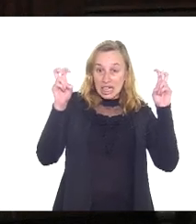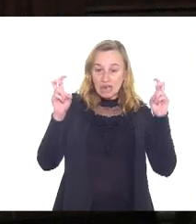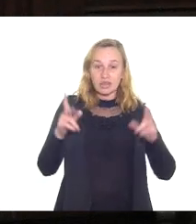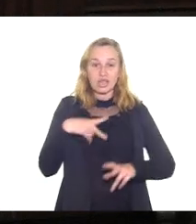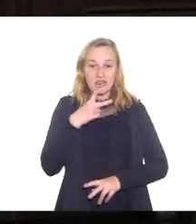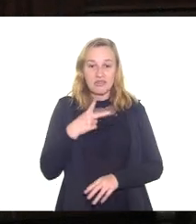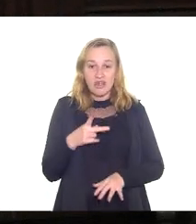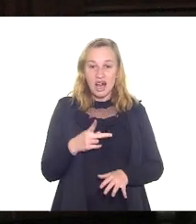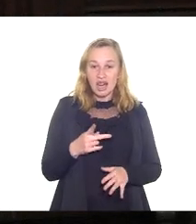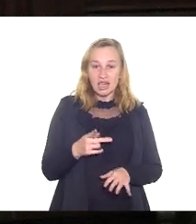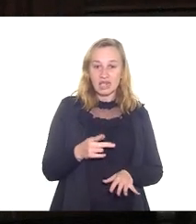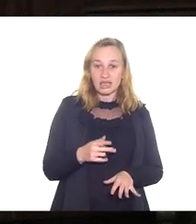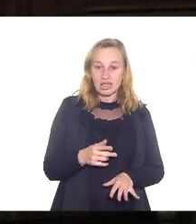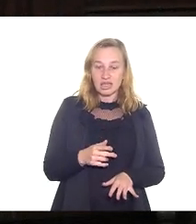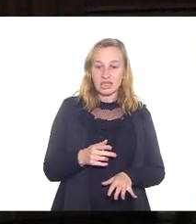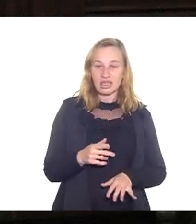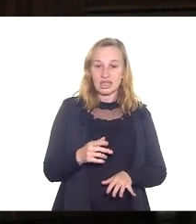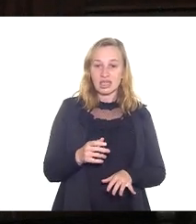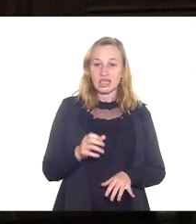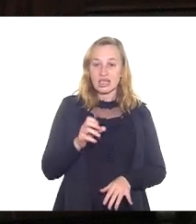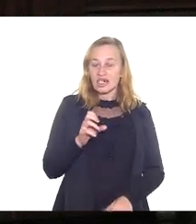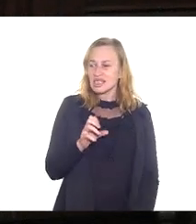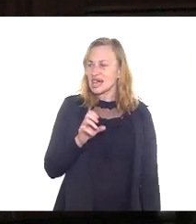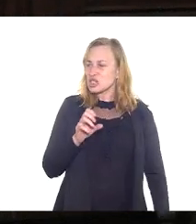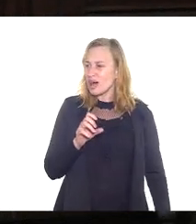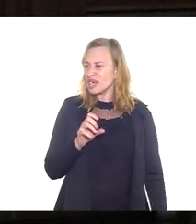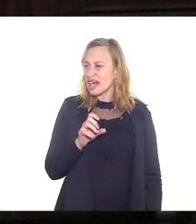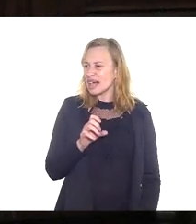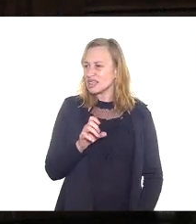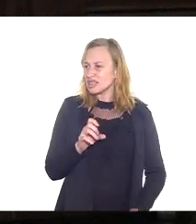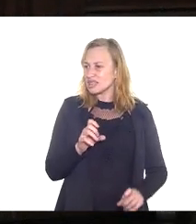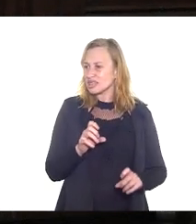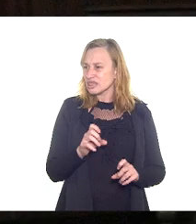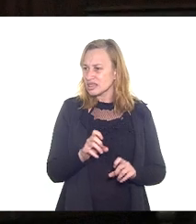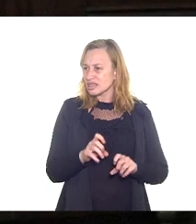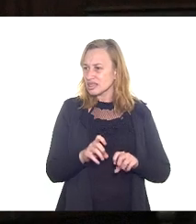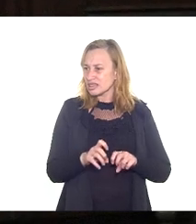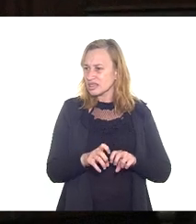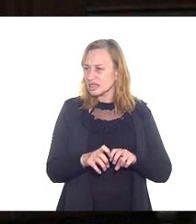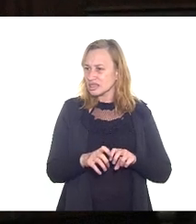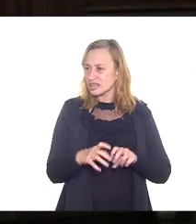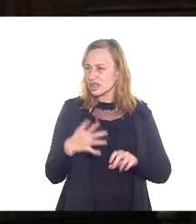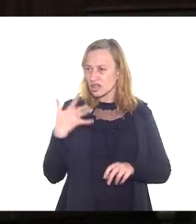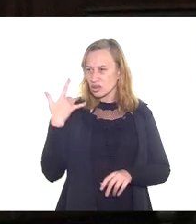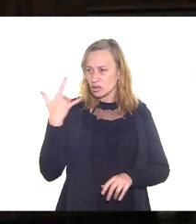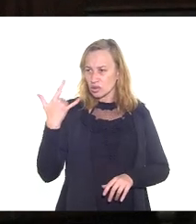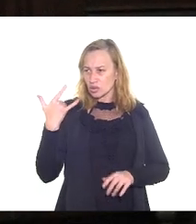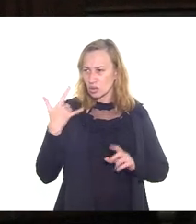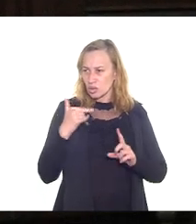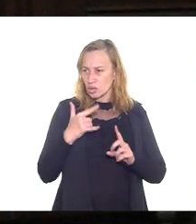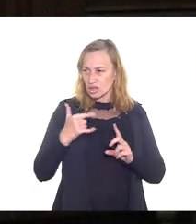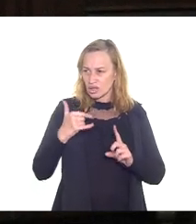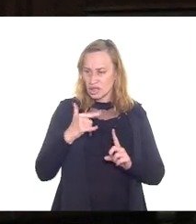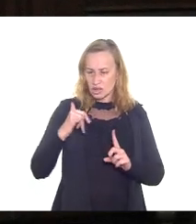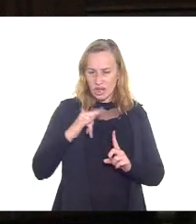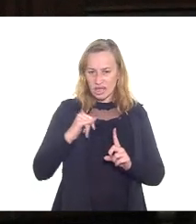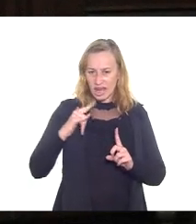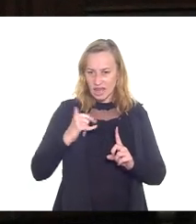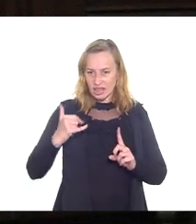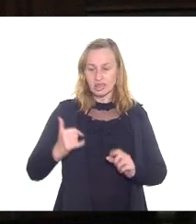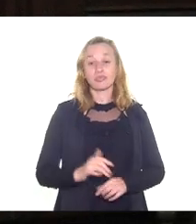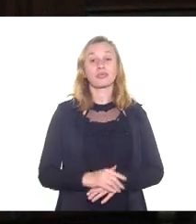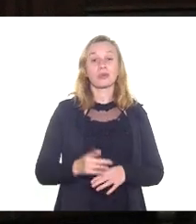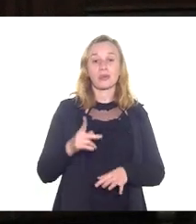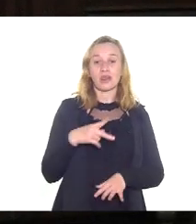da sexualidade das nossas crianças e dos nossos jovens. E hoje, eu venho aqui, em poucas palavras, fazer